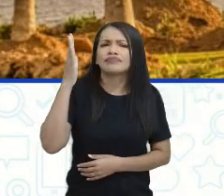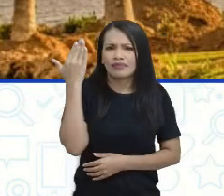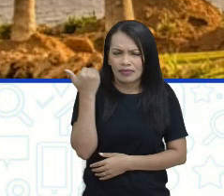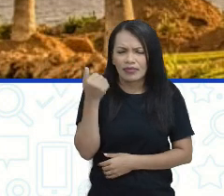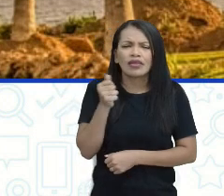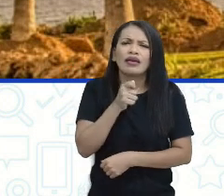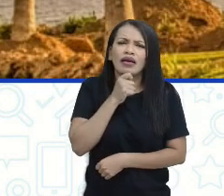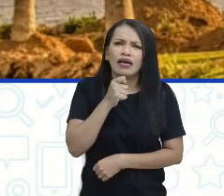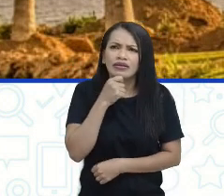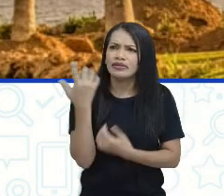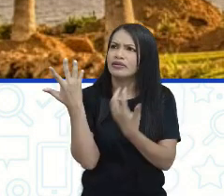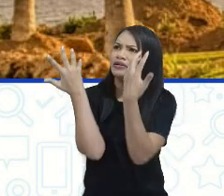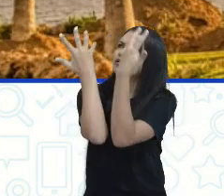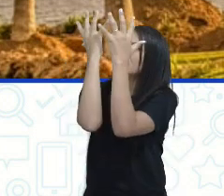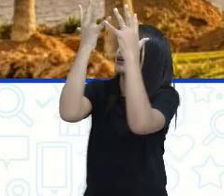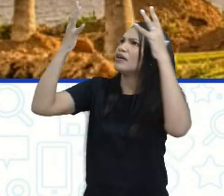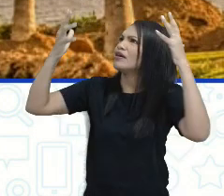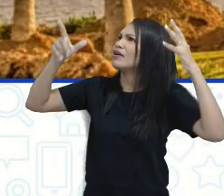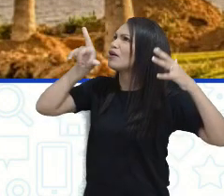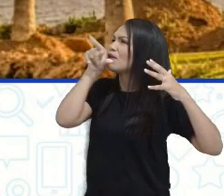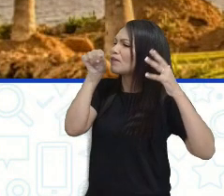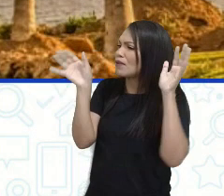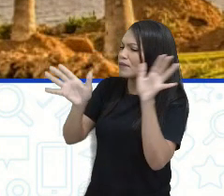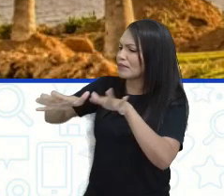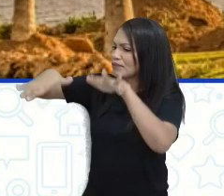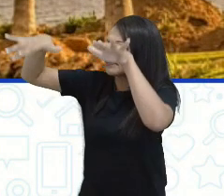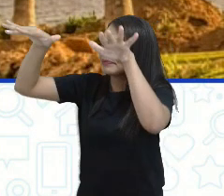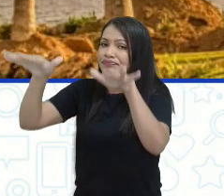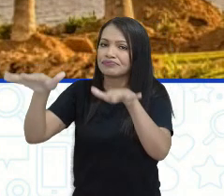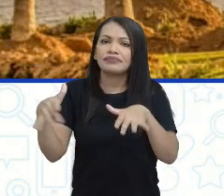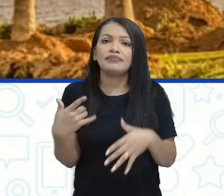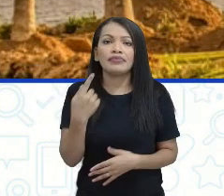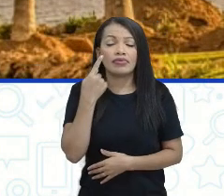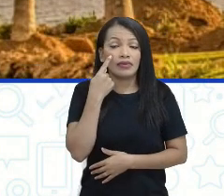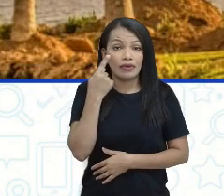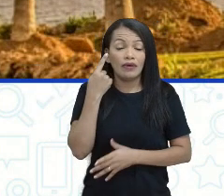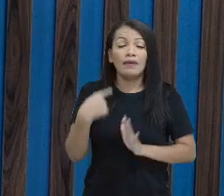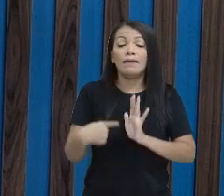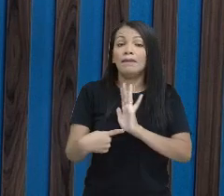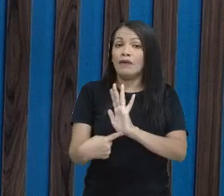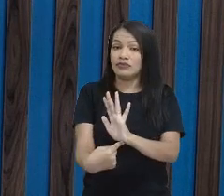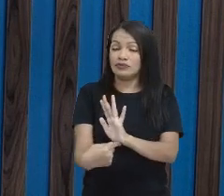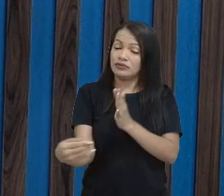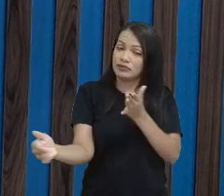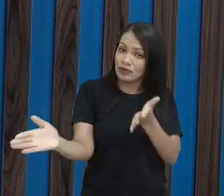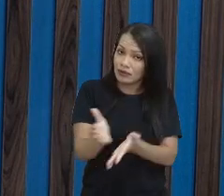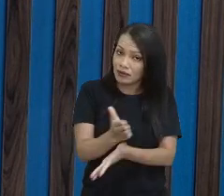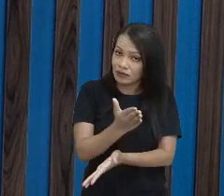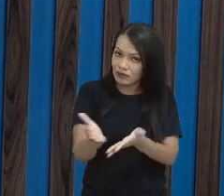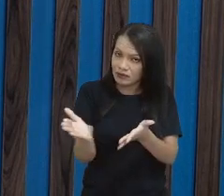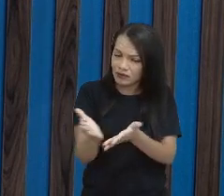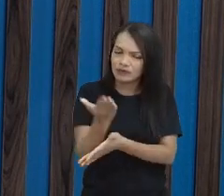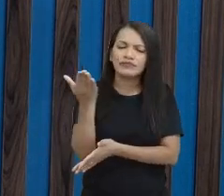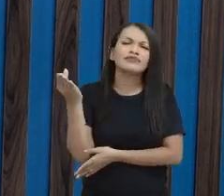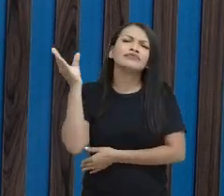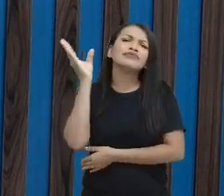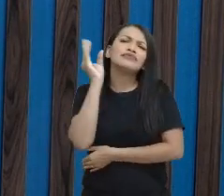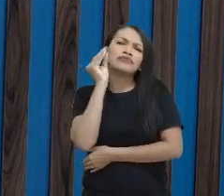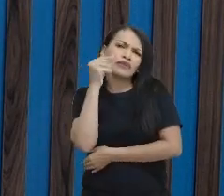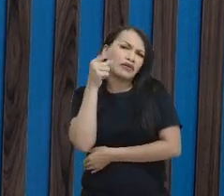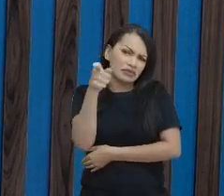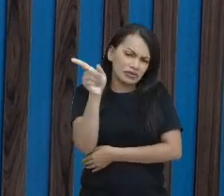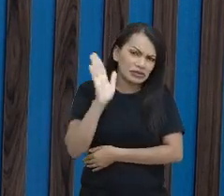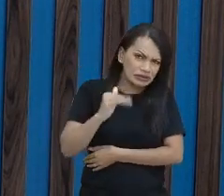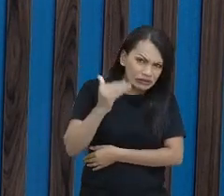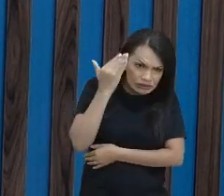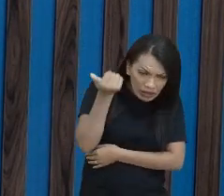as palmeiras, onde canta o sabiá. E aqui eu vou trazer algumas curiosidades sobre esse poema. Gonçalves Dias escreve, como vocês